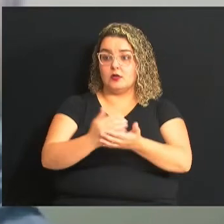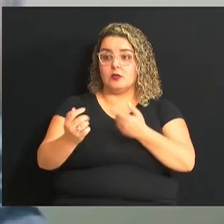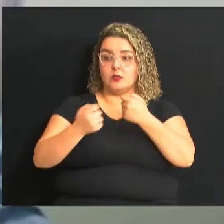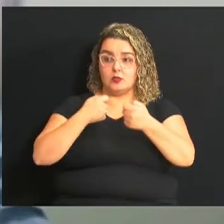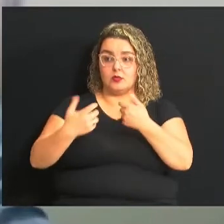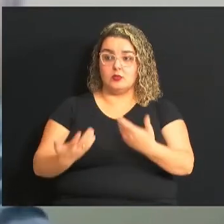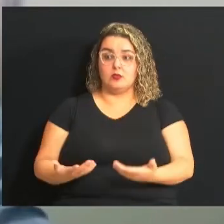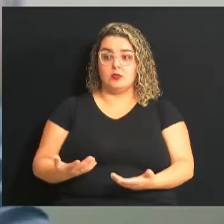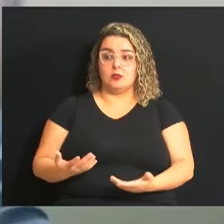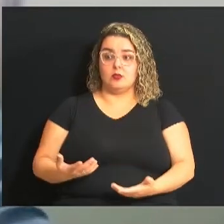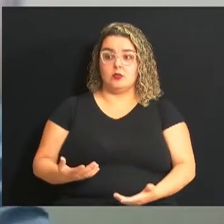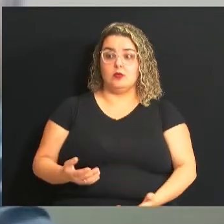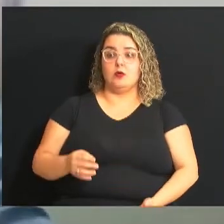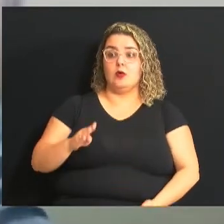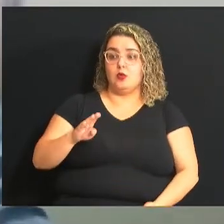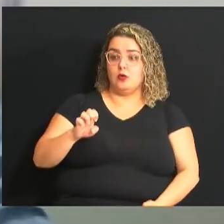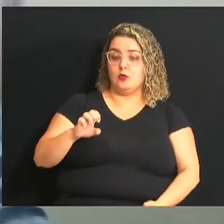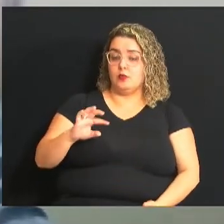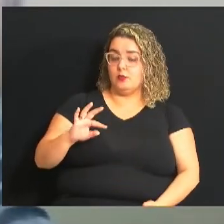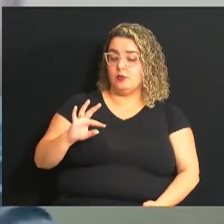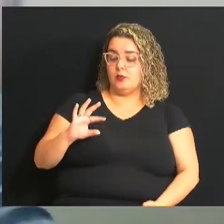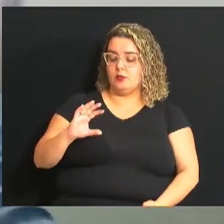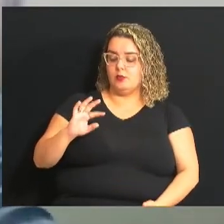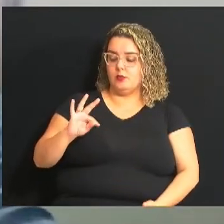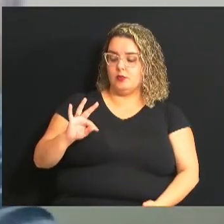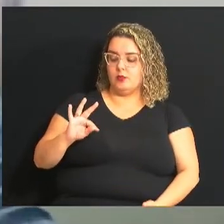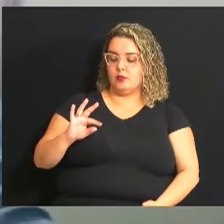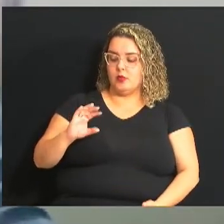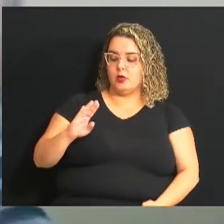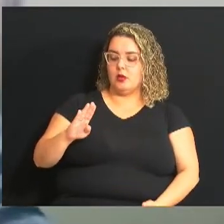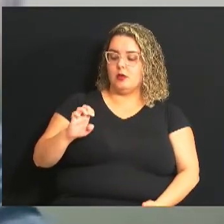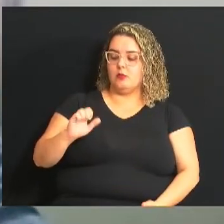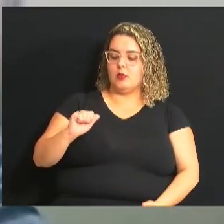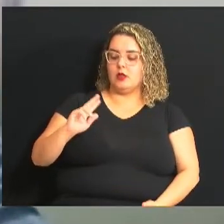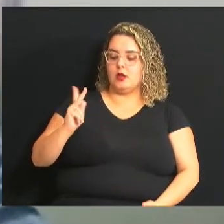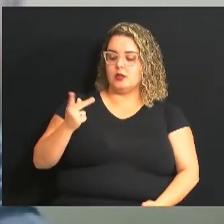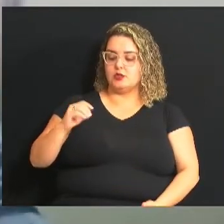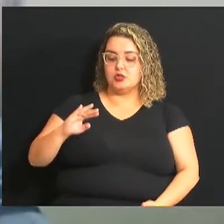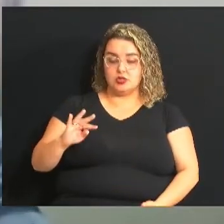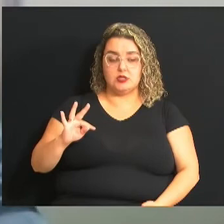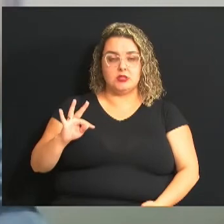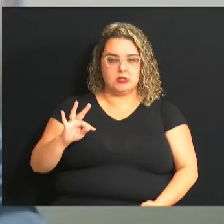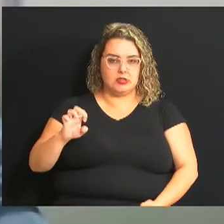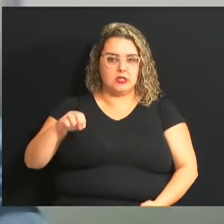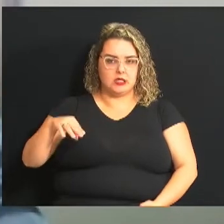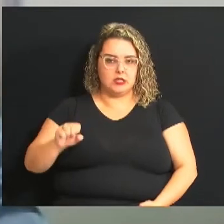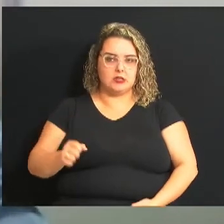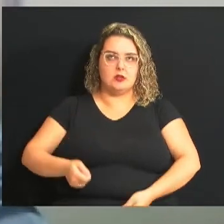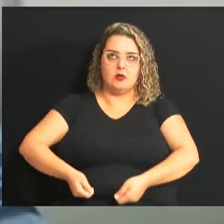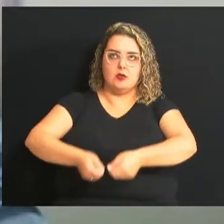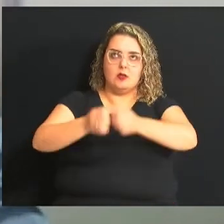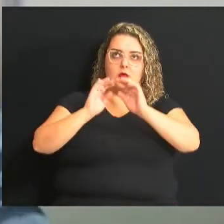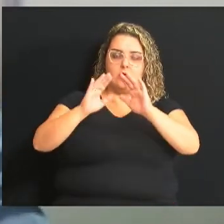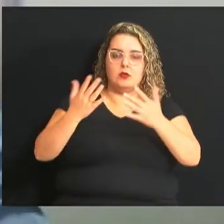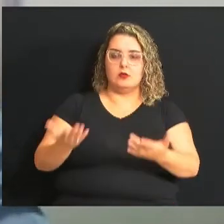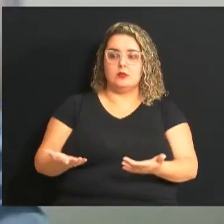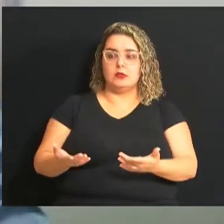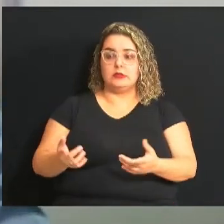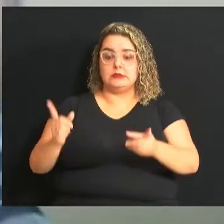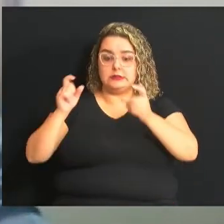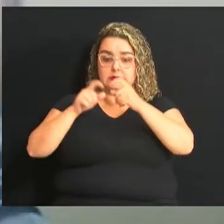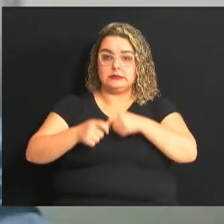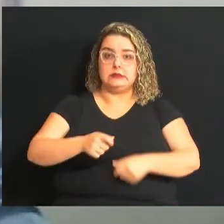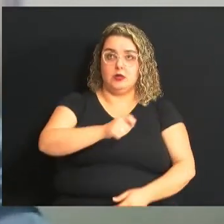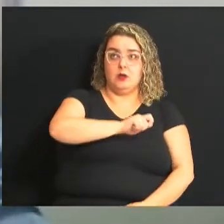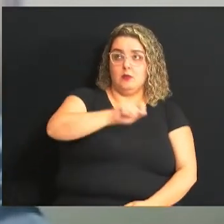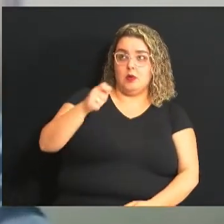tal do beach tênis ou o futevôlei. Hoje você vê que a galera tem uma certa dificuldade de praticar o movimento, o repertório motor do chute,